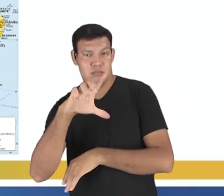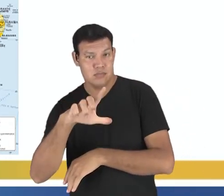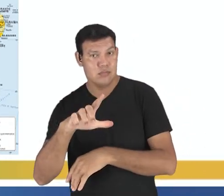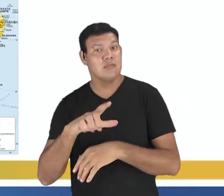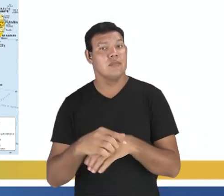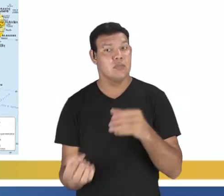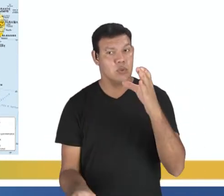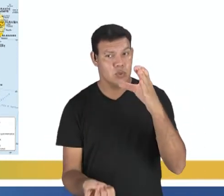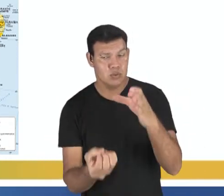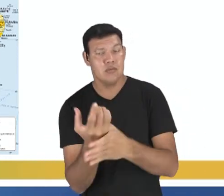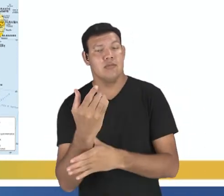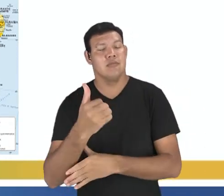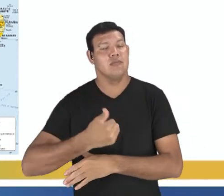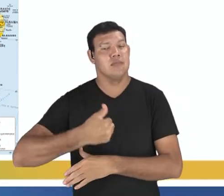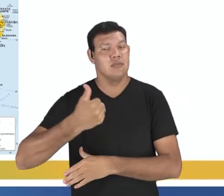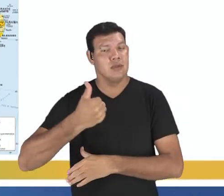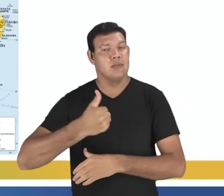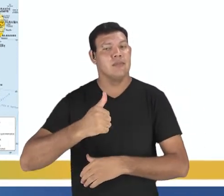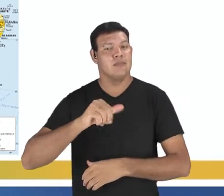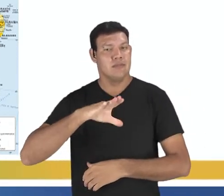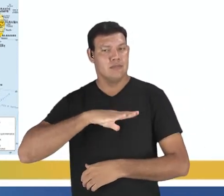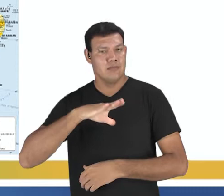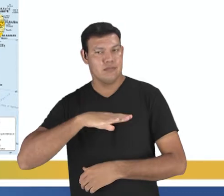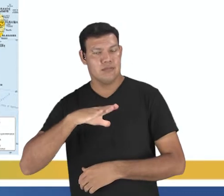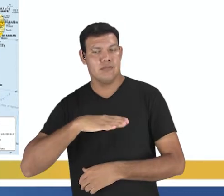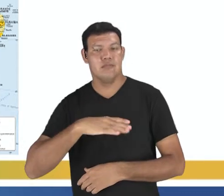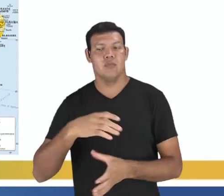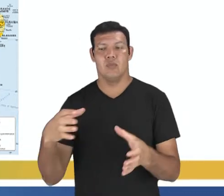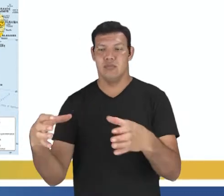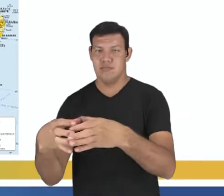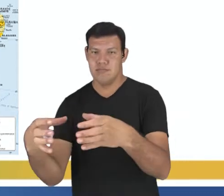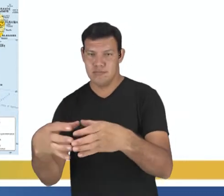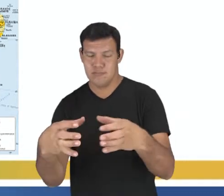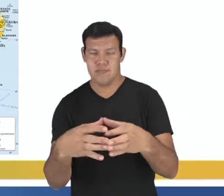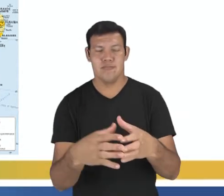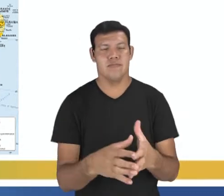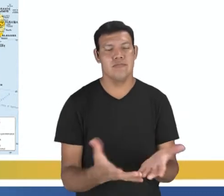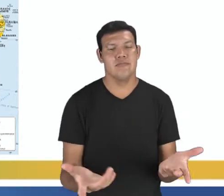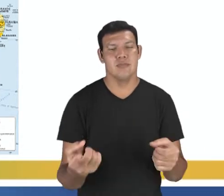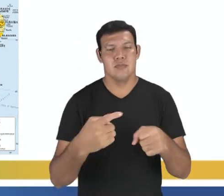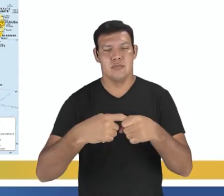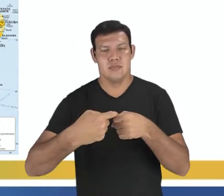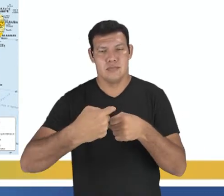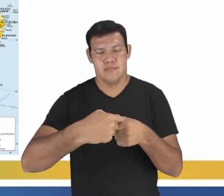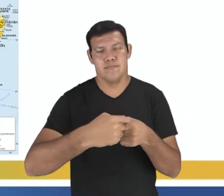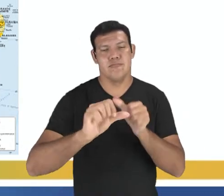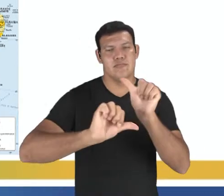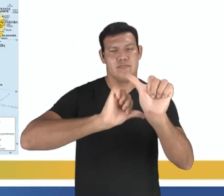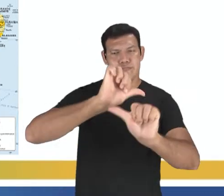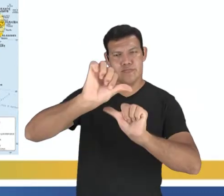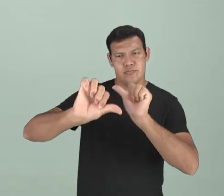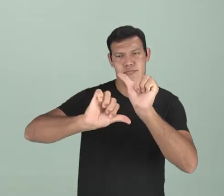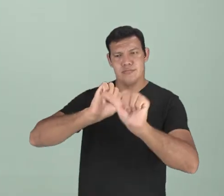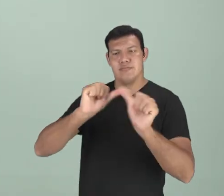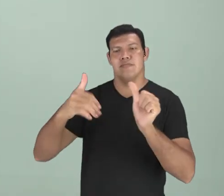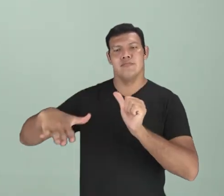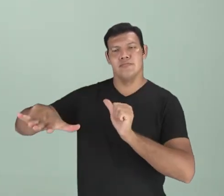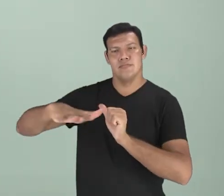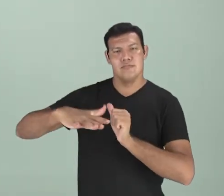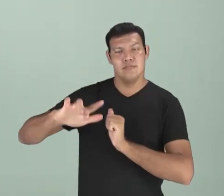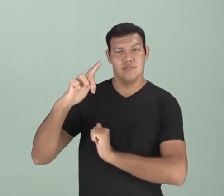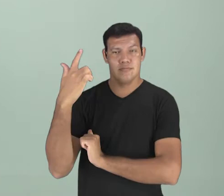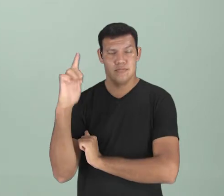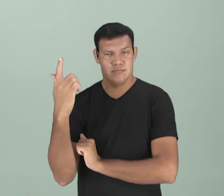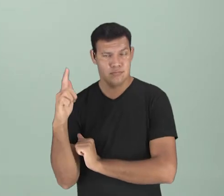primeiras cidades e vilas no interior brasileiro, o que, aos poucos, ia transformando todo o espaço geográfico.